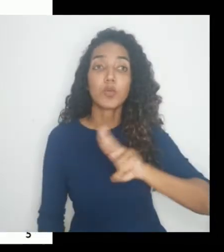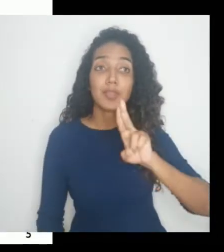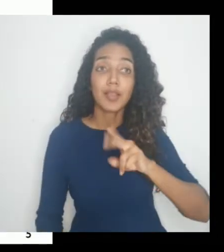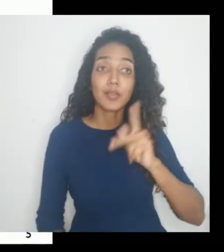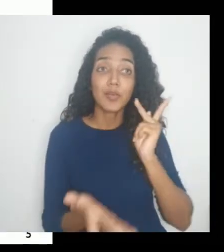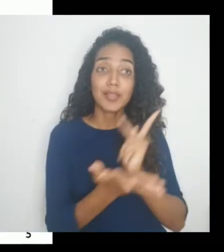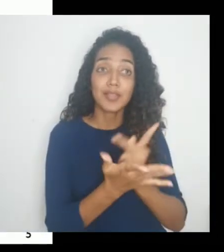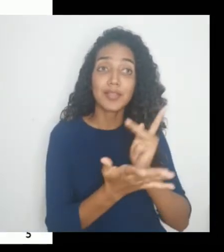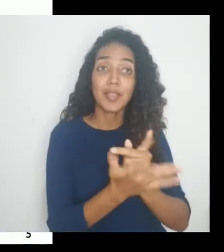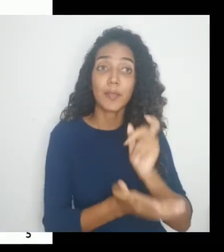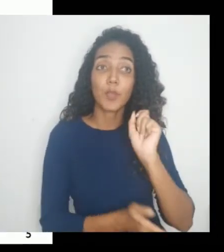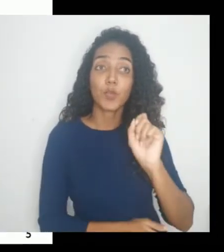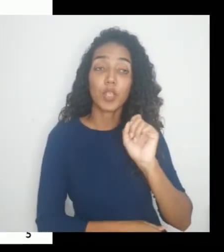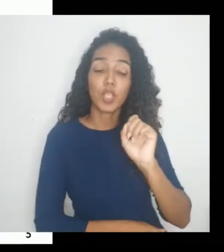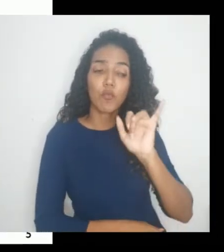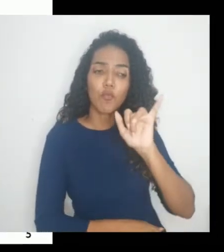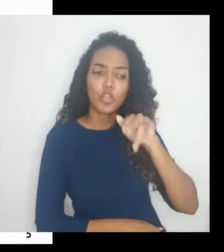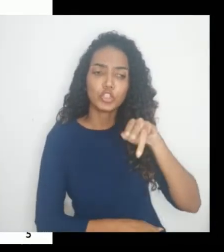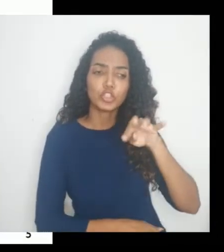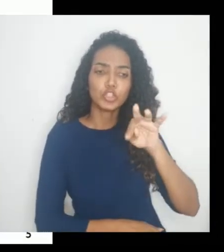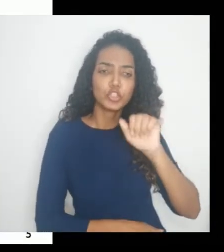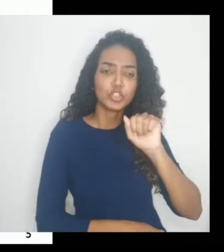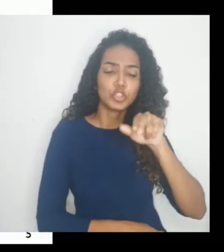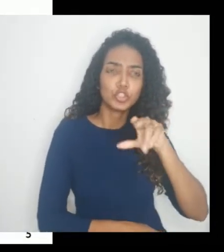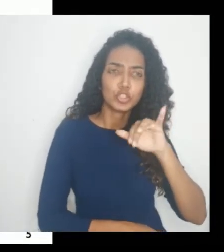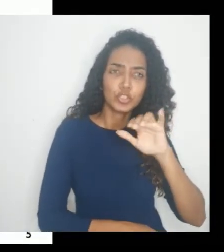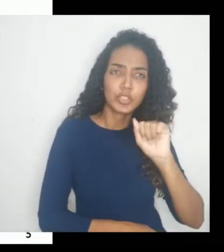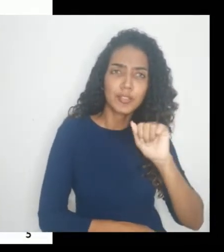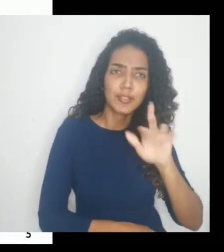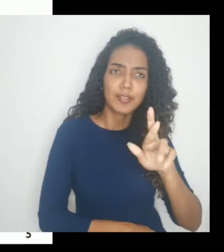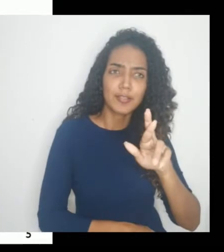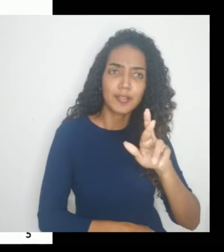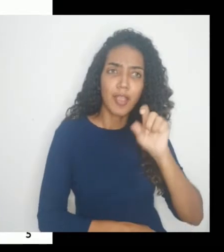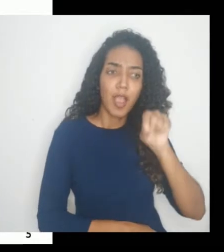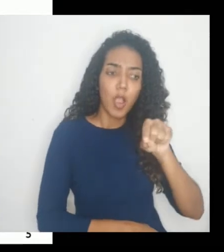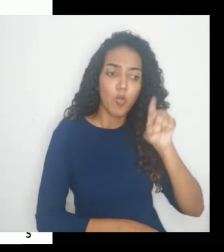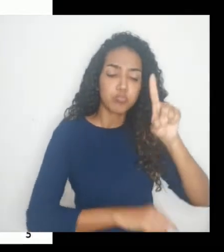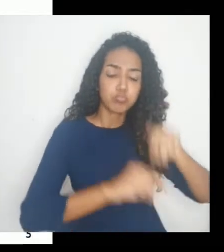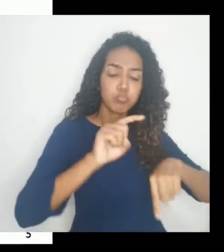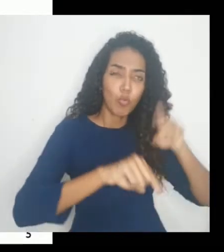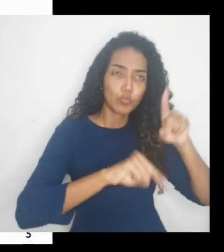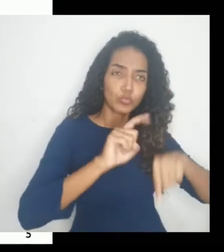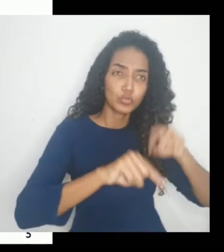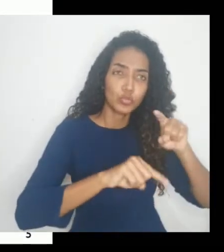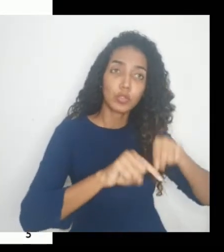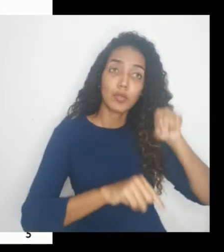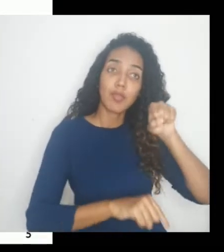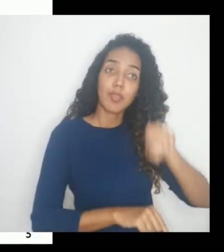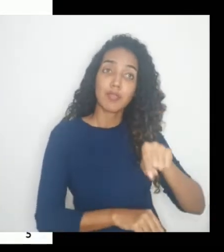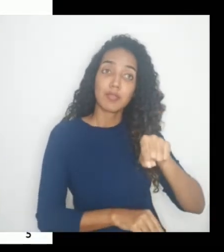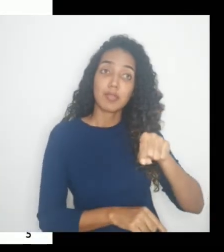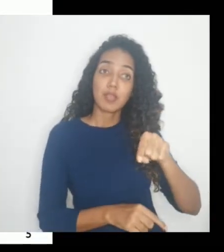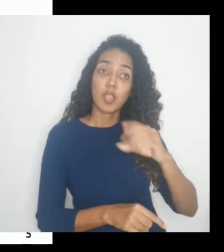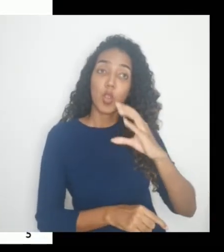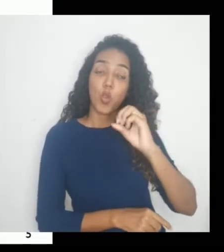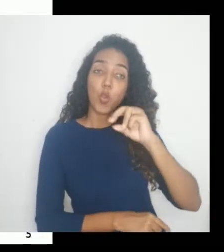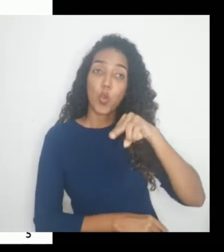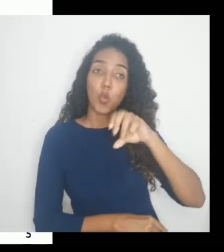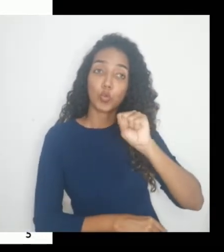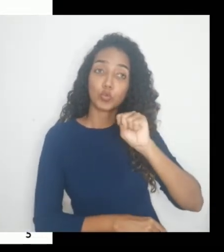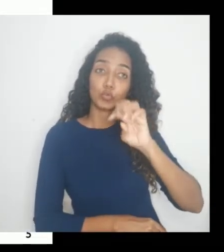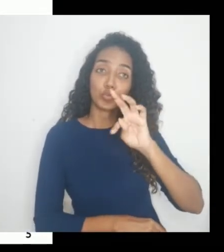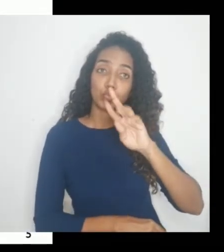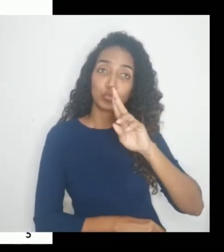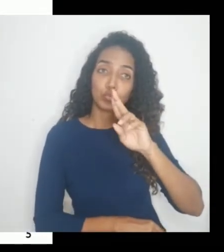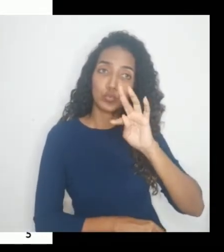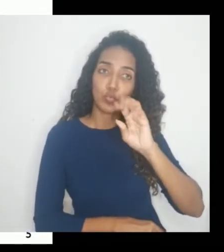classe, eu vou instanciar um objeto dessa classe, esse construtor ele vai ser executado, certo?